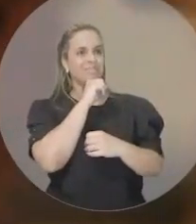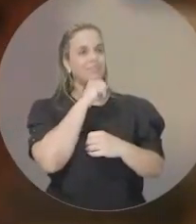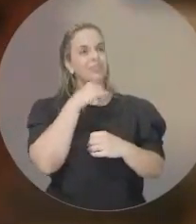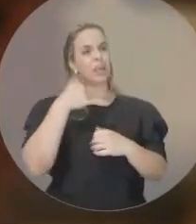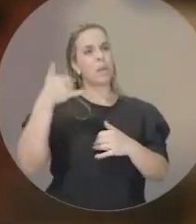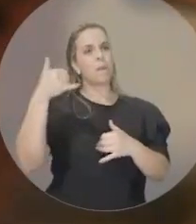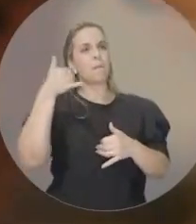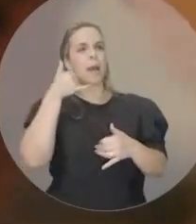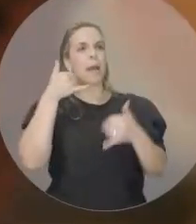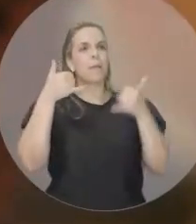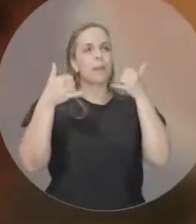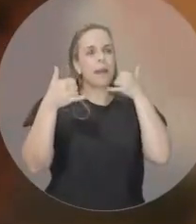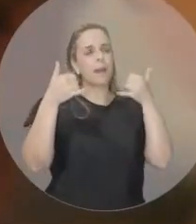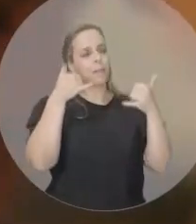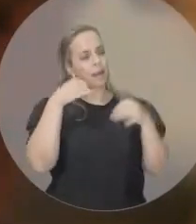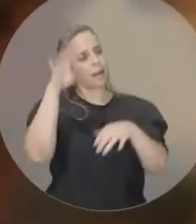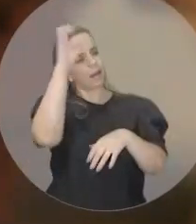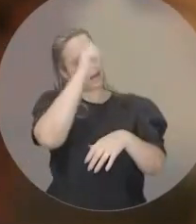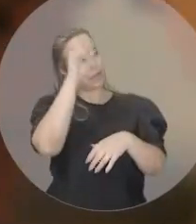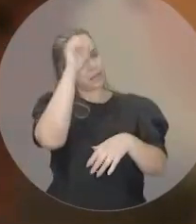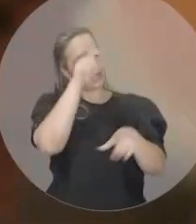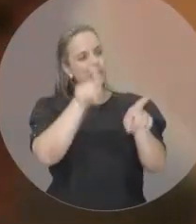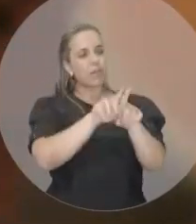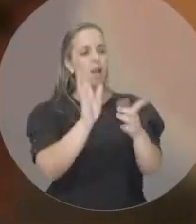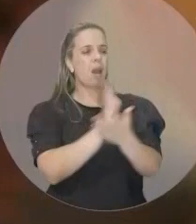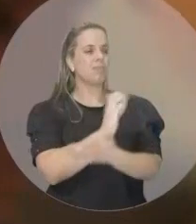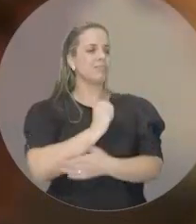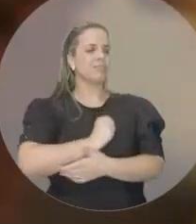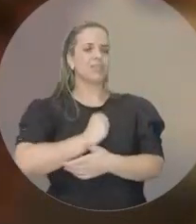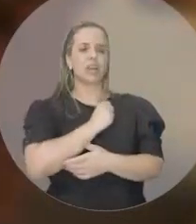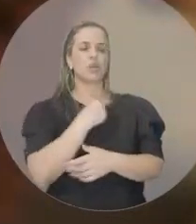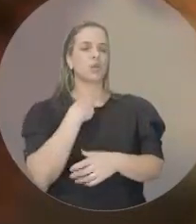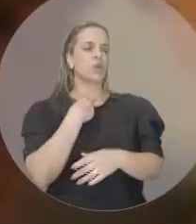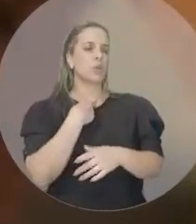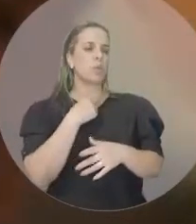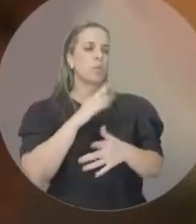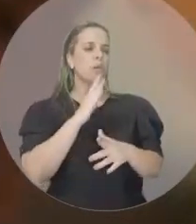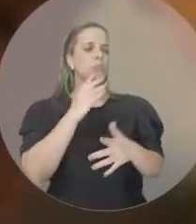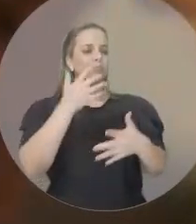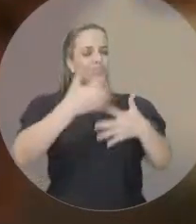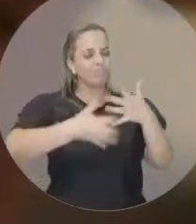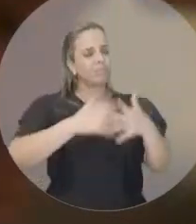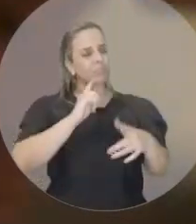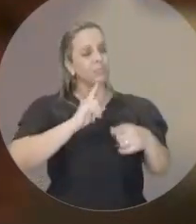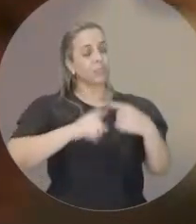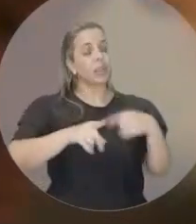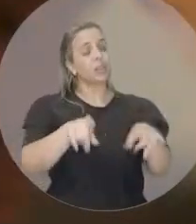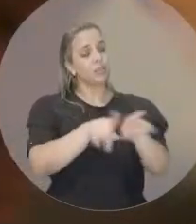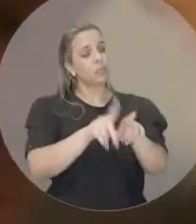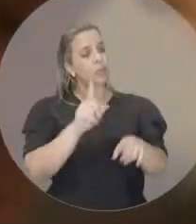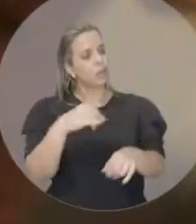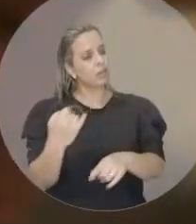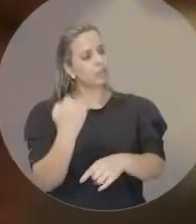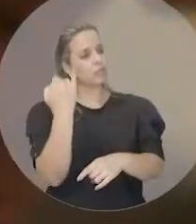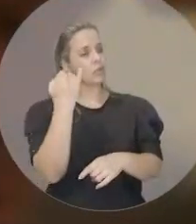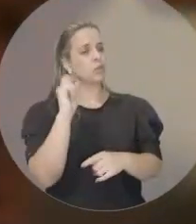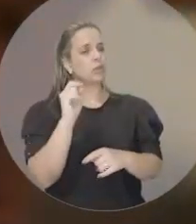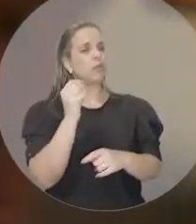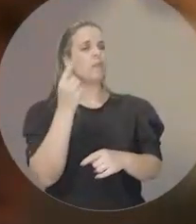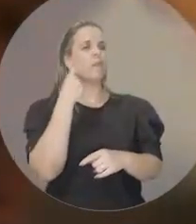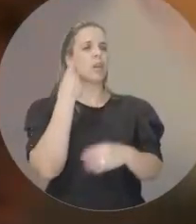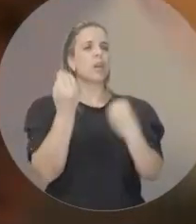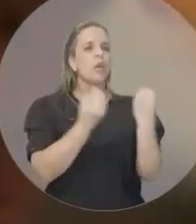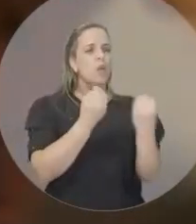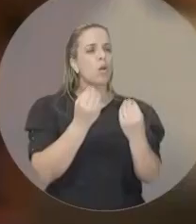Entre aqueles orelhões, aprendi também que algumas saudades não se podem aplacar e que é preciso encontrar um jeito de